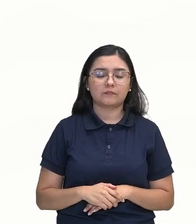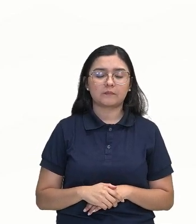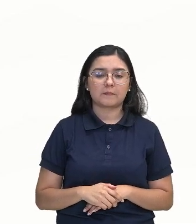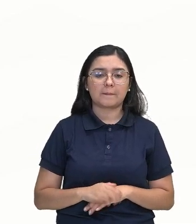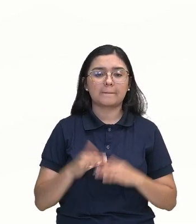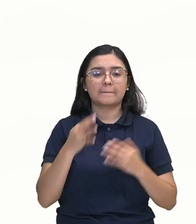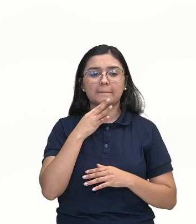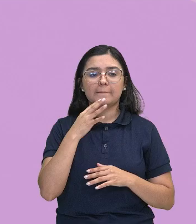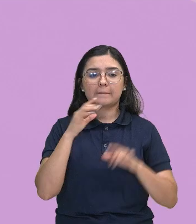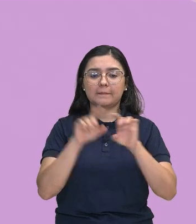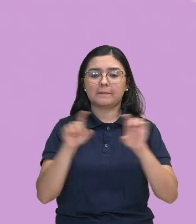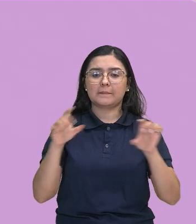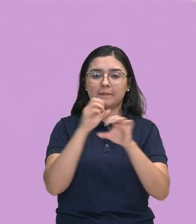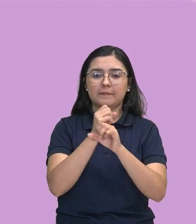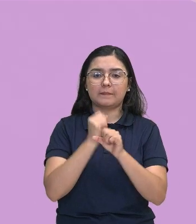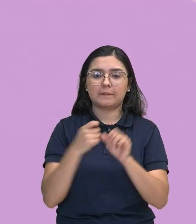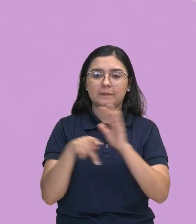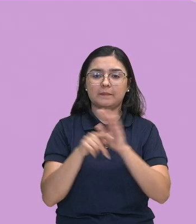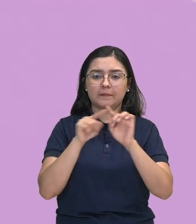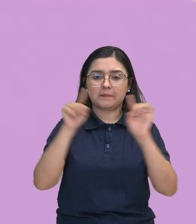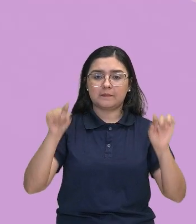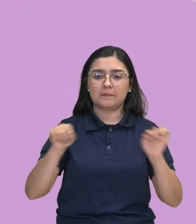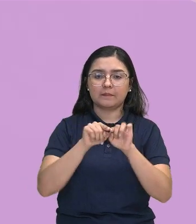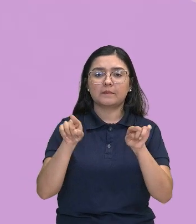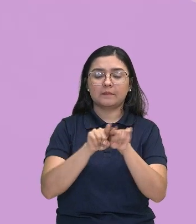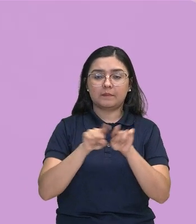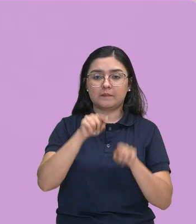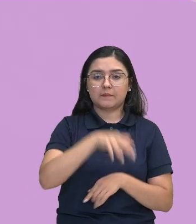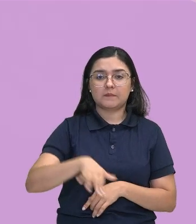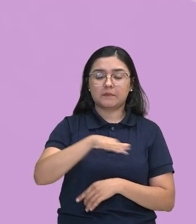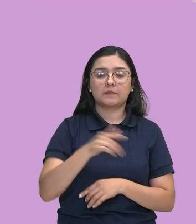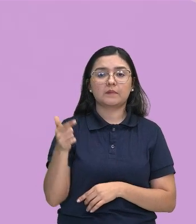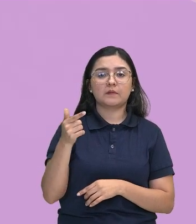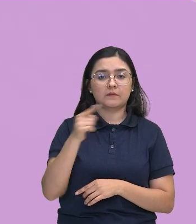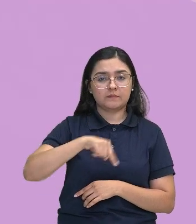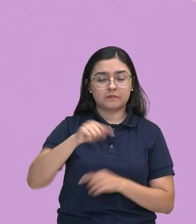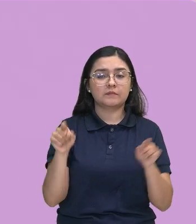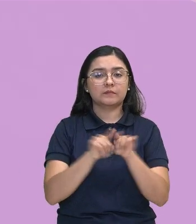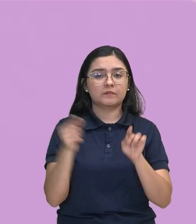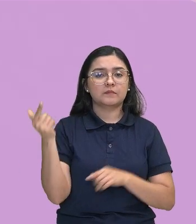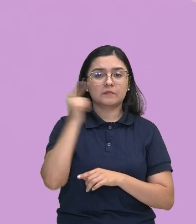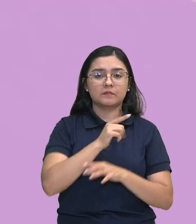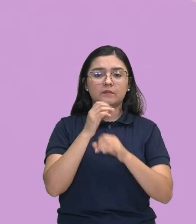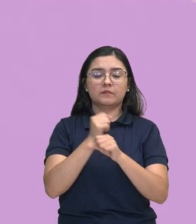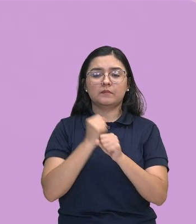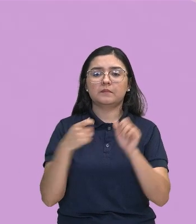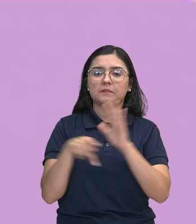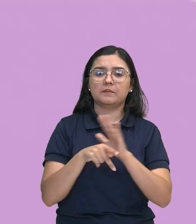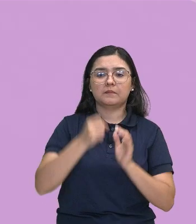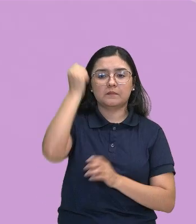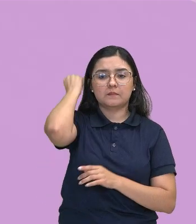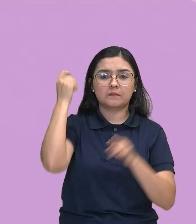a fórmula de cálculos de perímetro e de área, você também consegue resolver questões, sejam de vestibulares ou